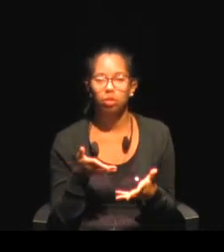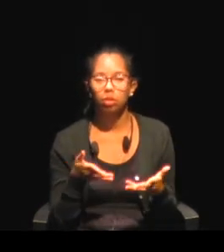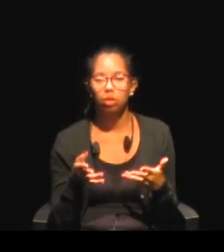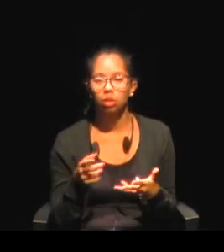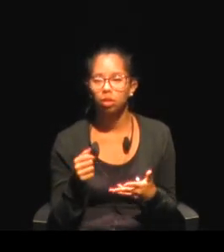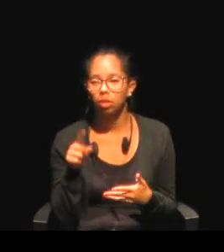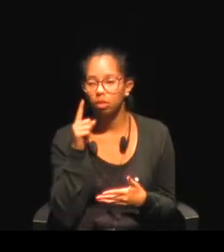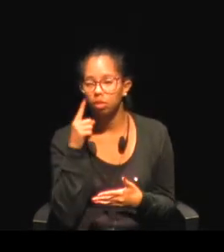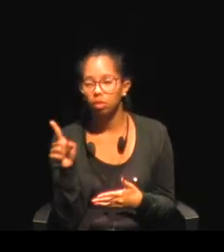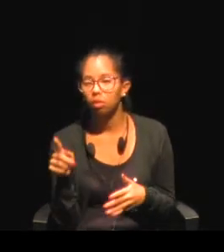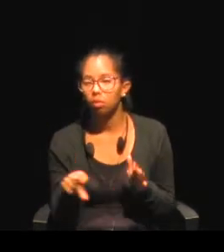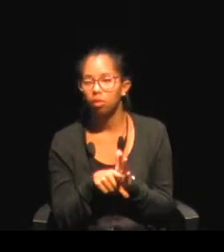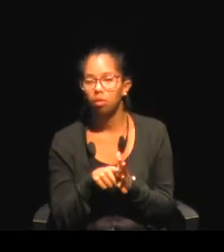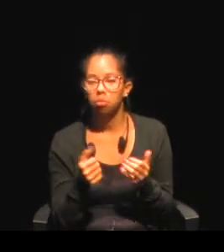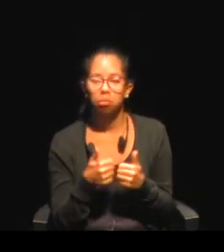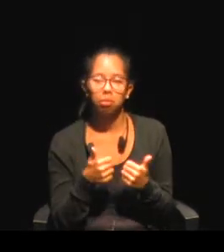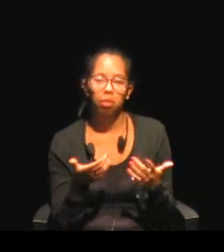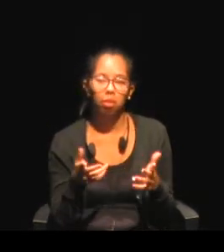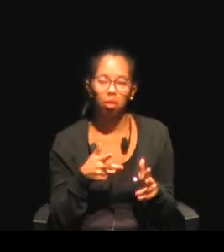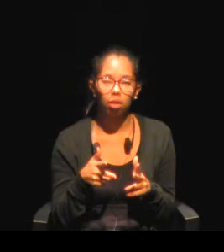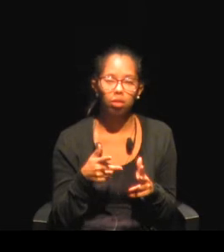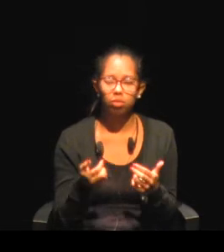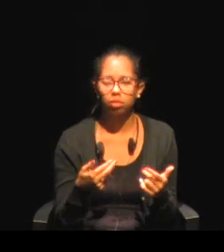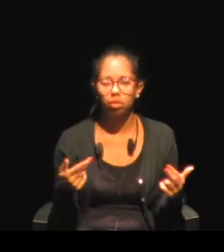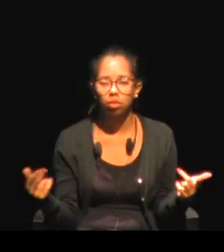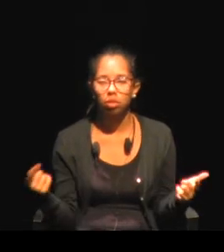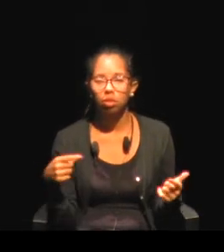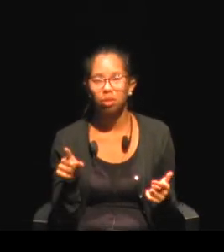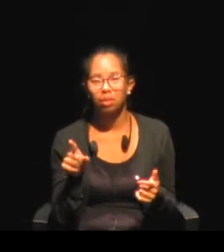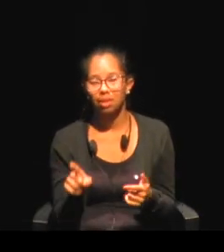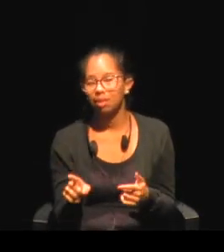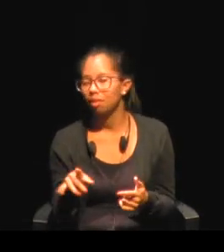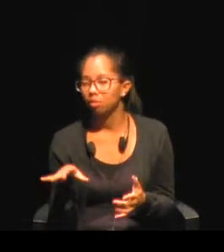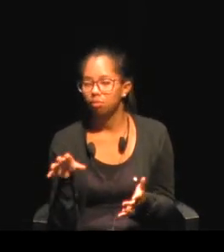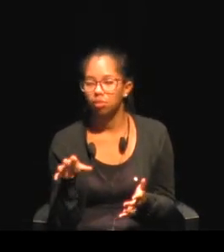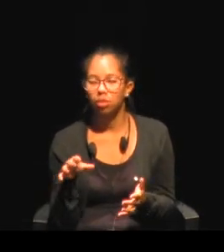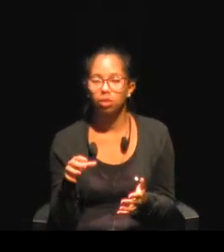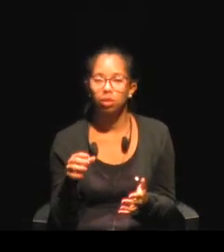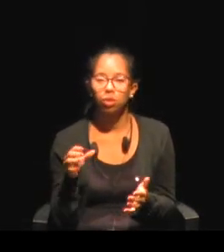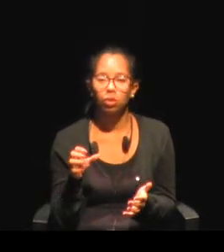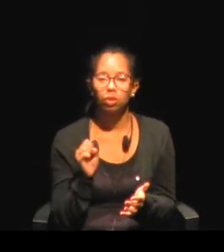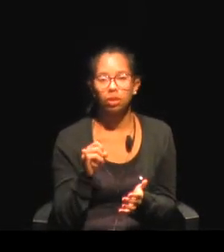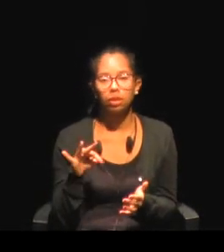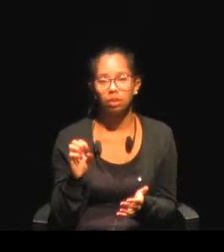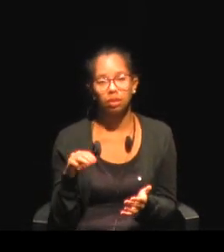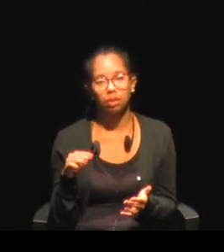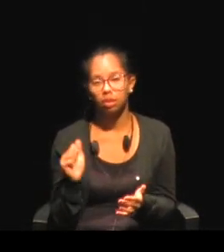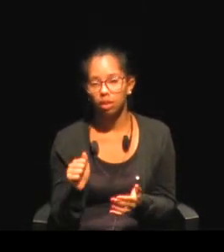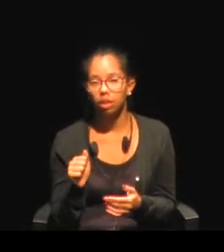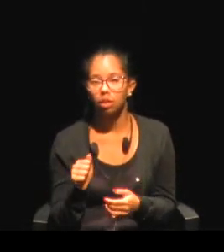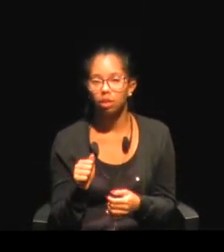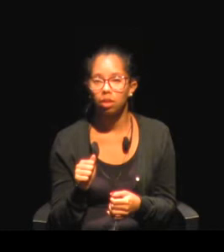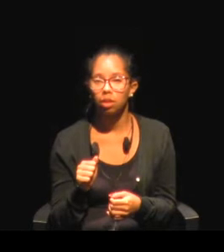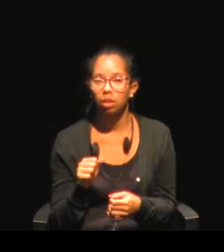sistema metropolitano de transporte público, mas é muito difícil, porque é um sistema que vocês conhecem, os